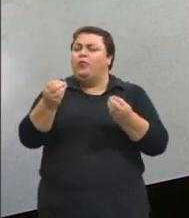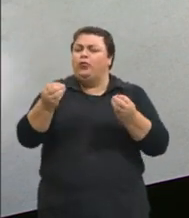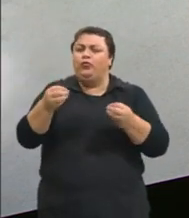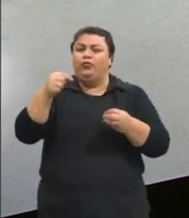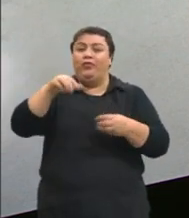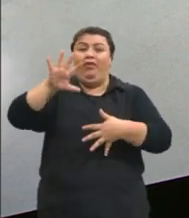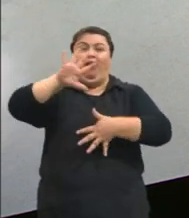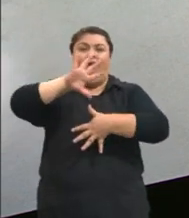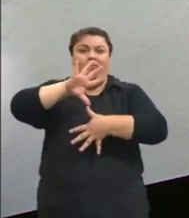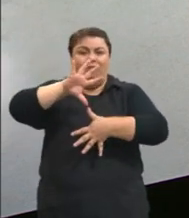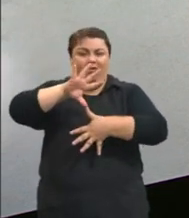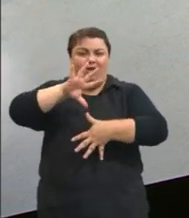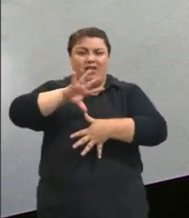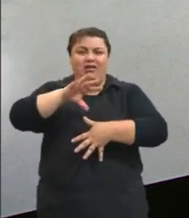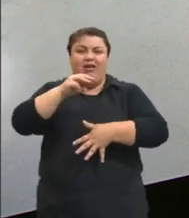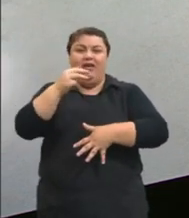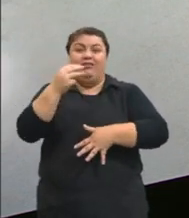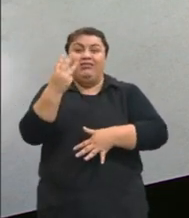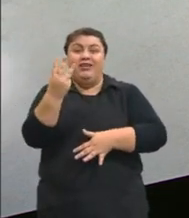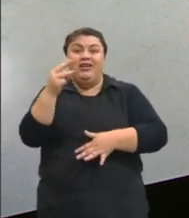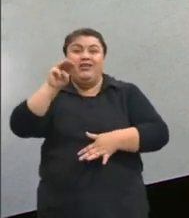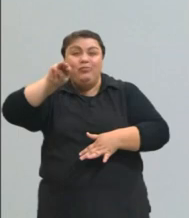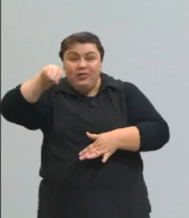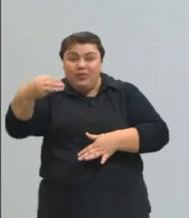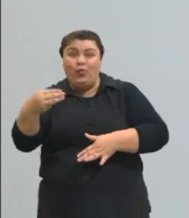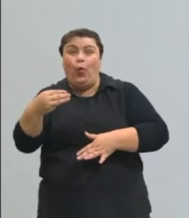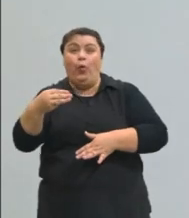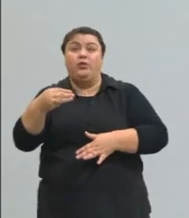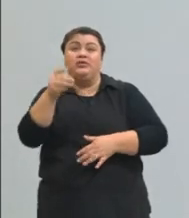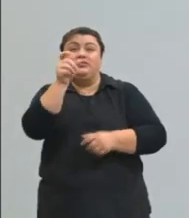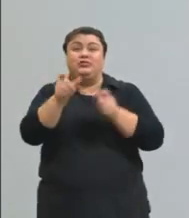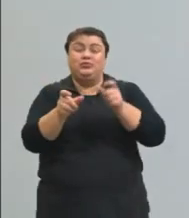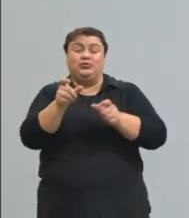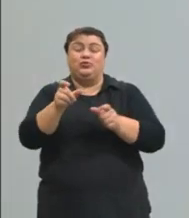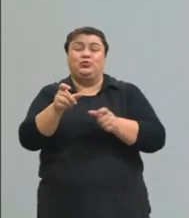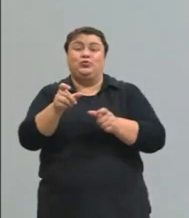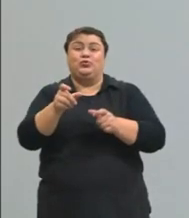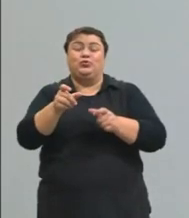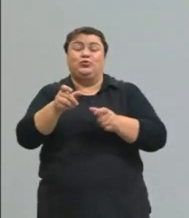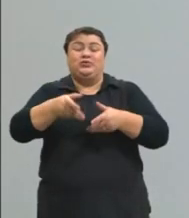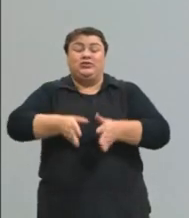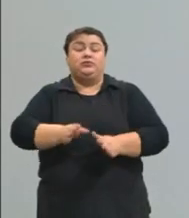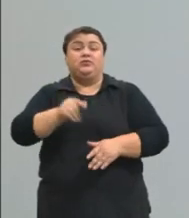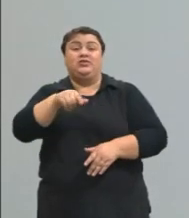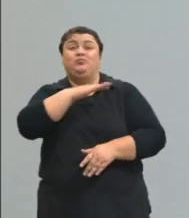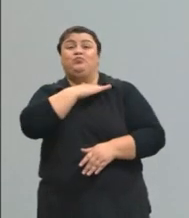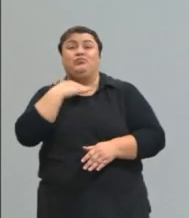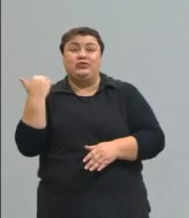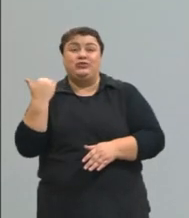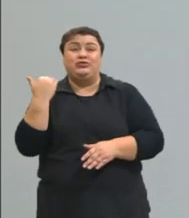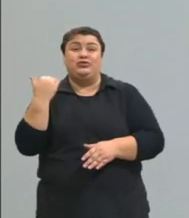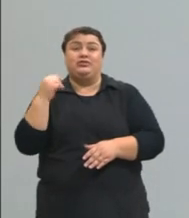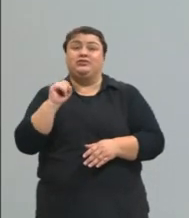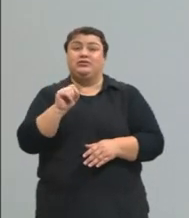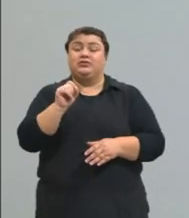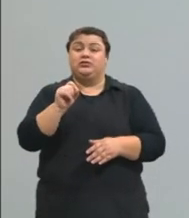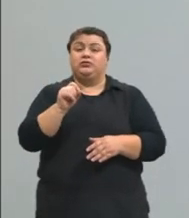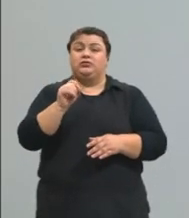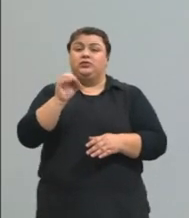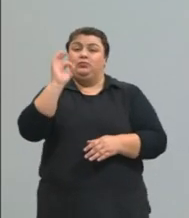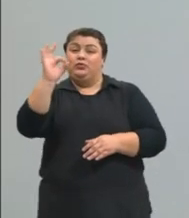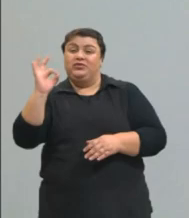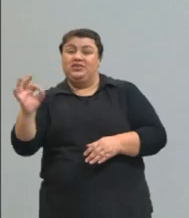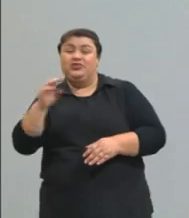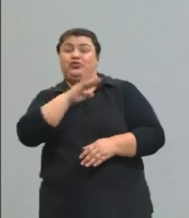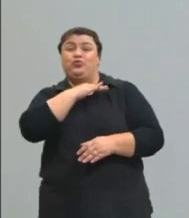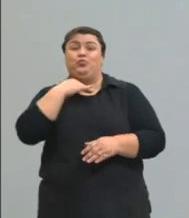América, 3 milhões de habitantes nativos foram mortos. O risco de morte, então, a porcentagem de morte da doença